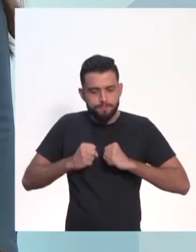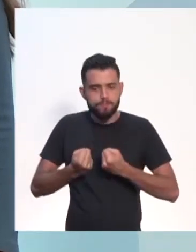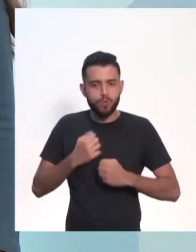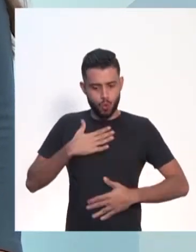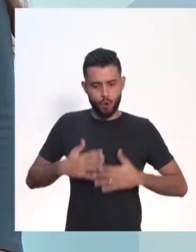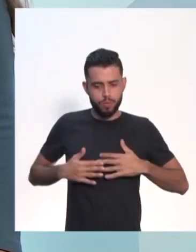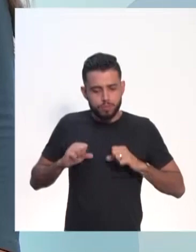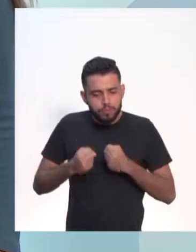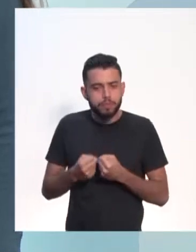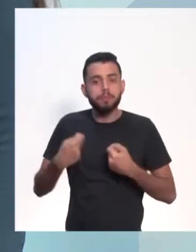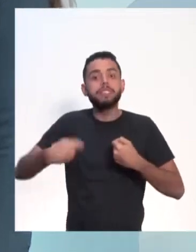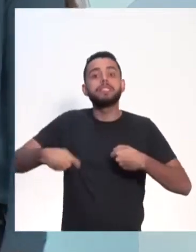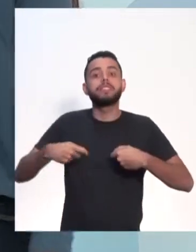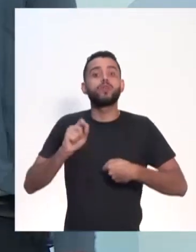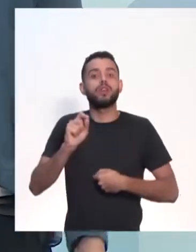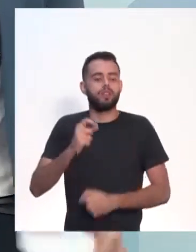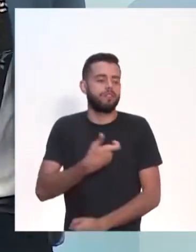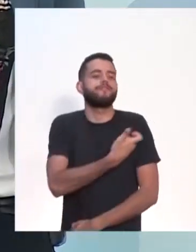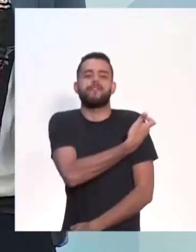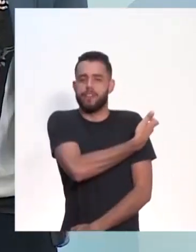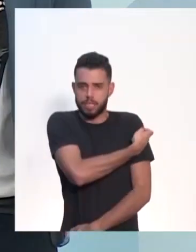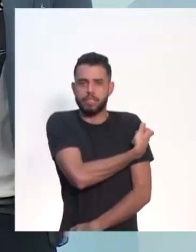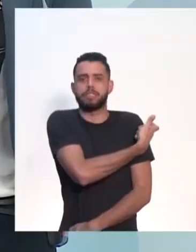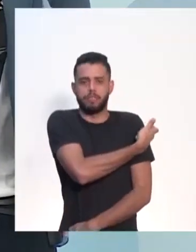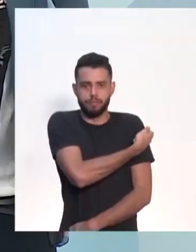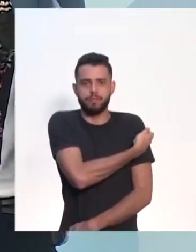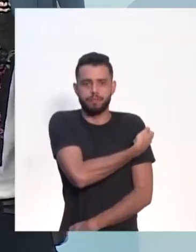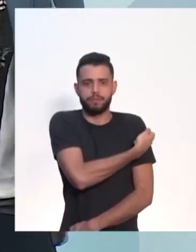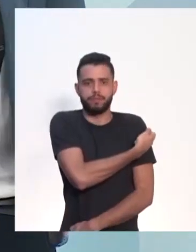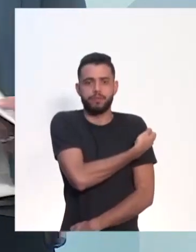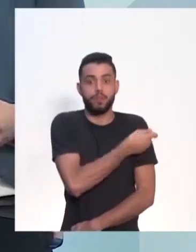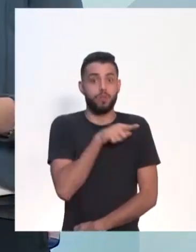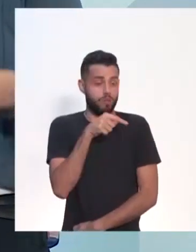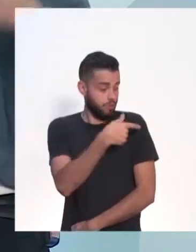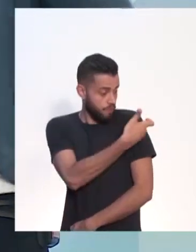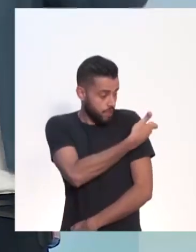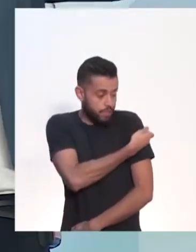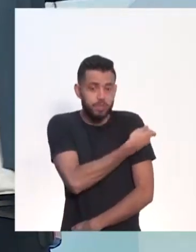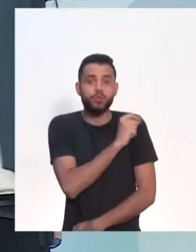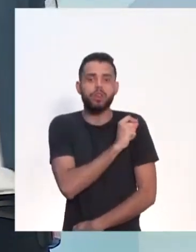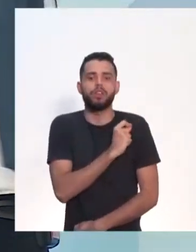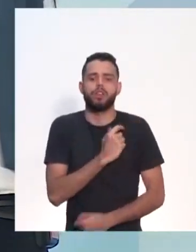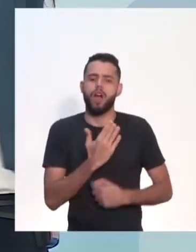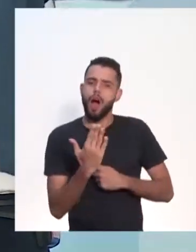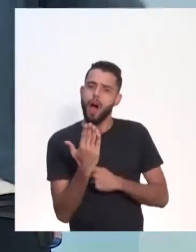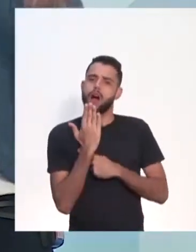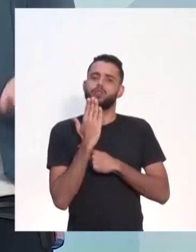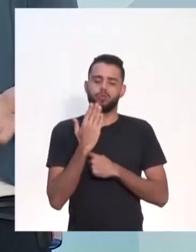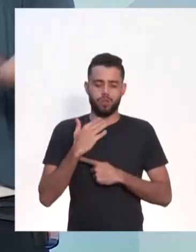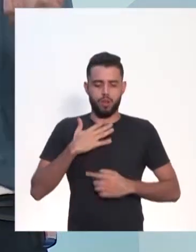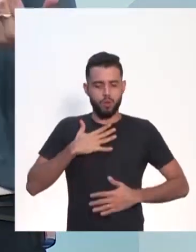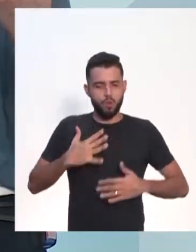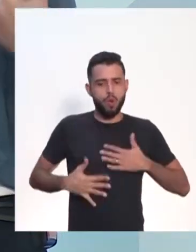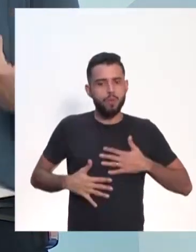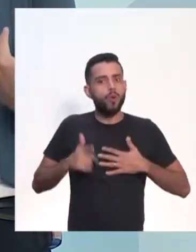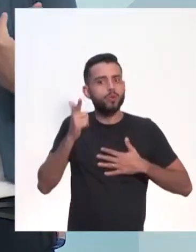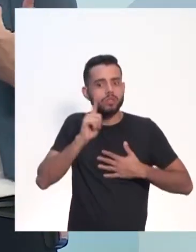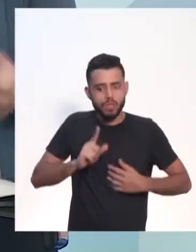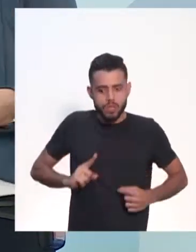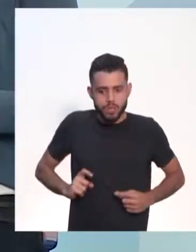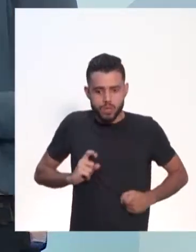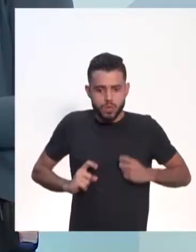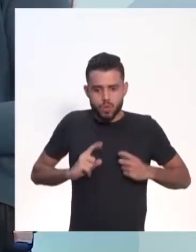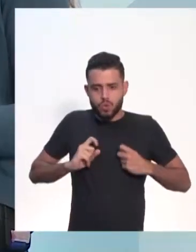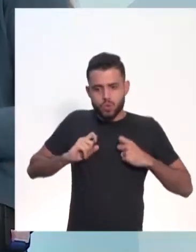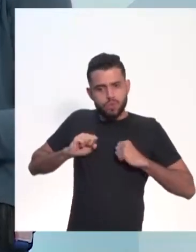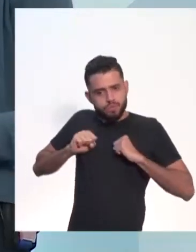vacina. Essa vacina vai ajudar o nosso corpo a produzir os anticorpos mais rápido do que ele faria se ele tivesse